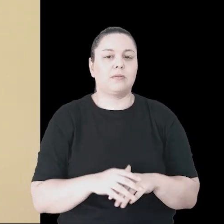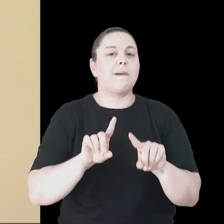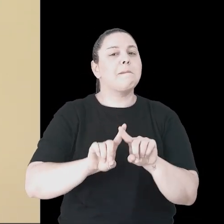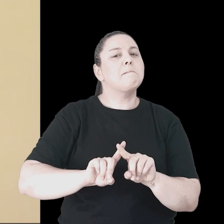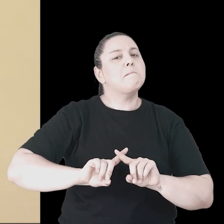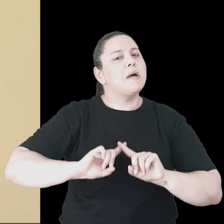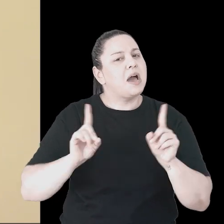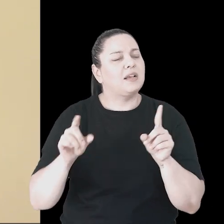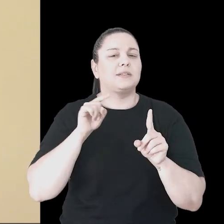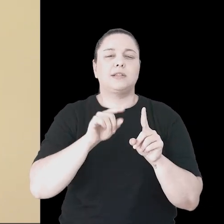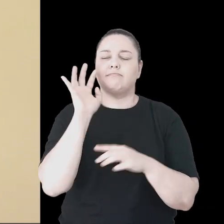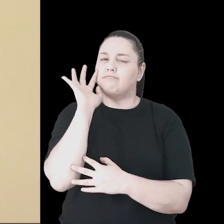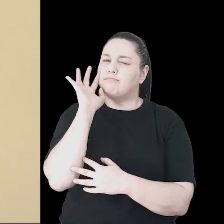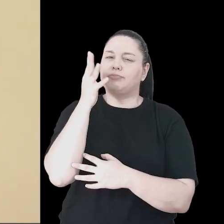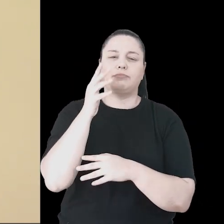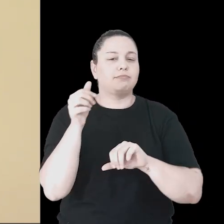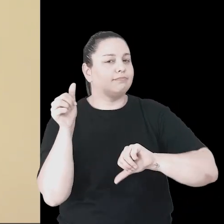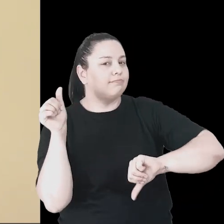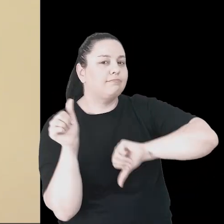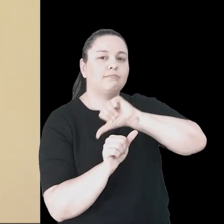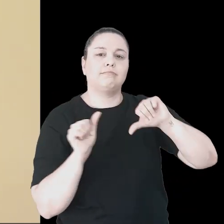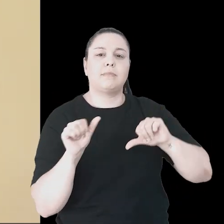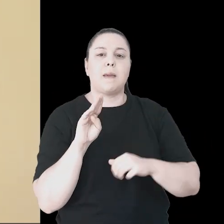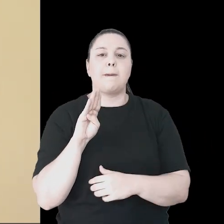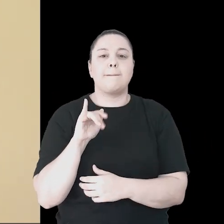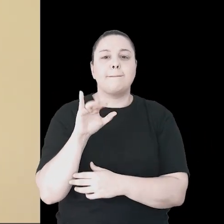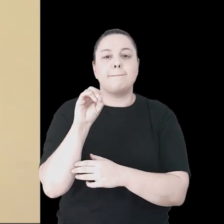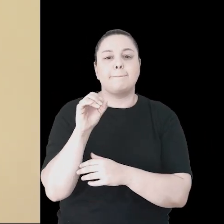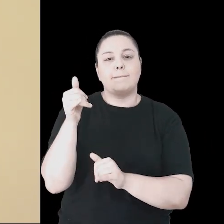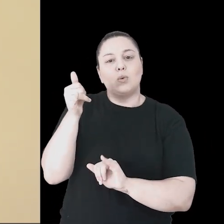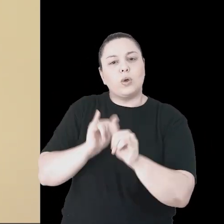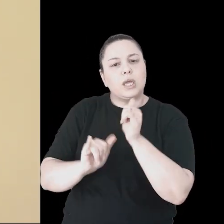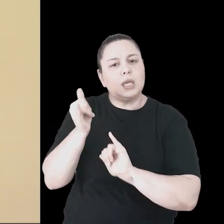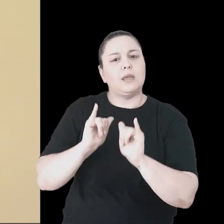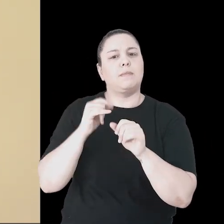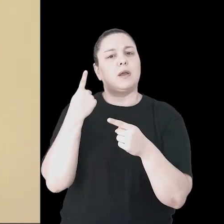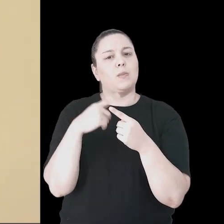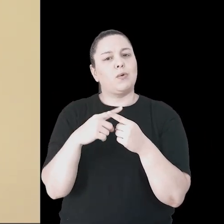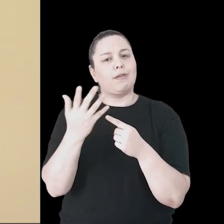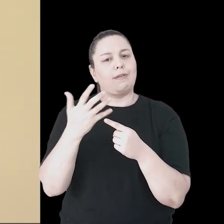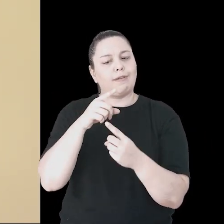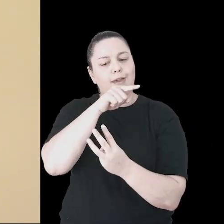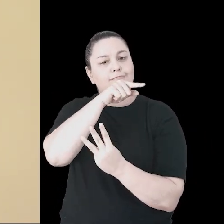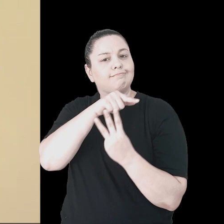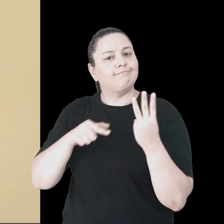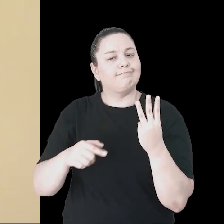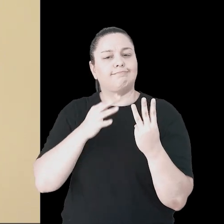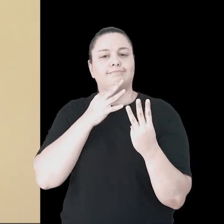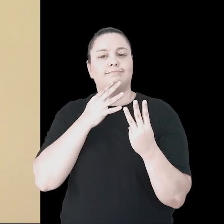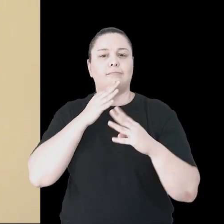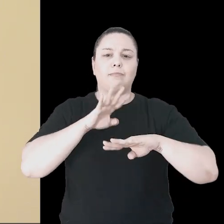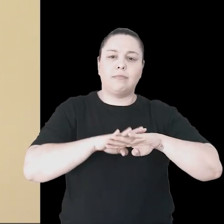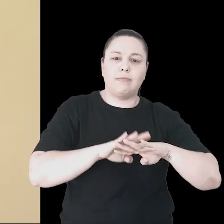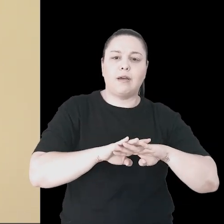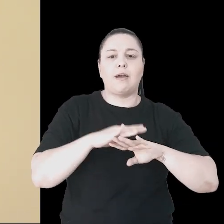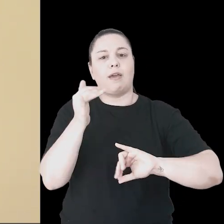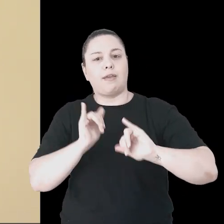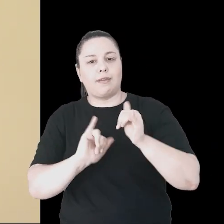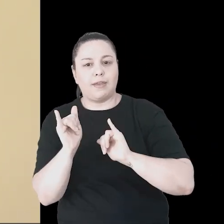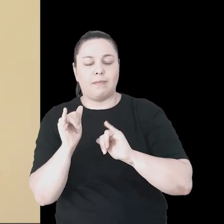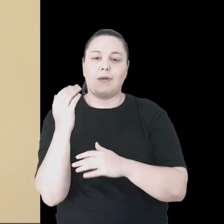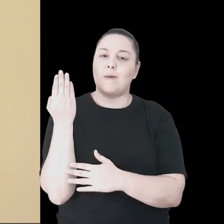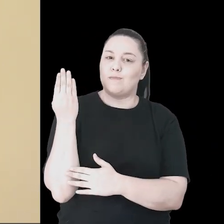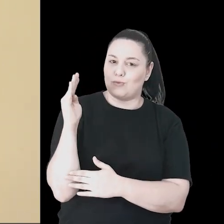matemática. Porém, ele terminou mudando para bioquímica a fim de combinar seus interesses em química, matemática